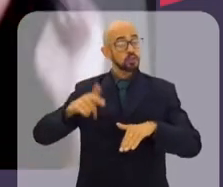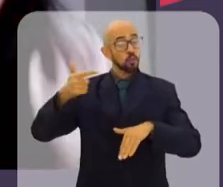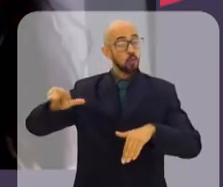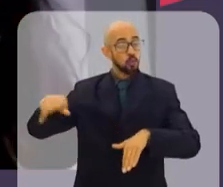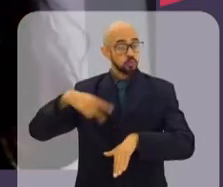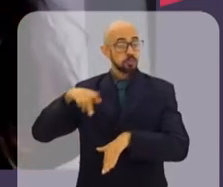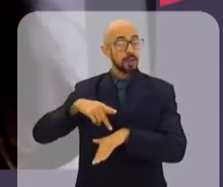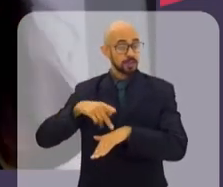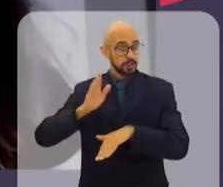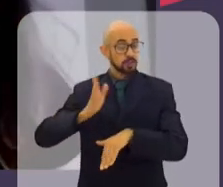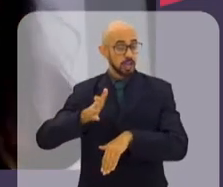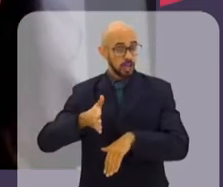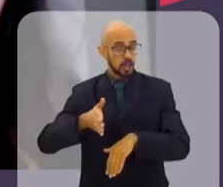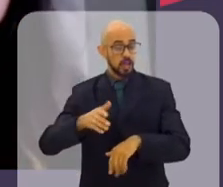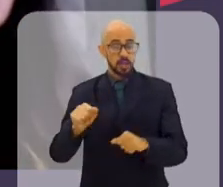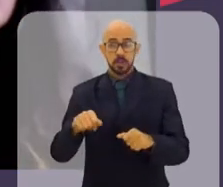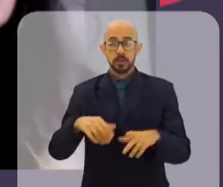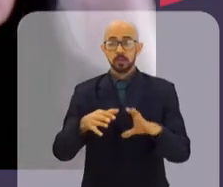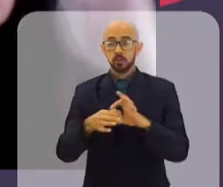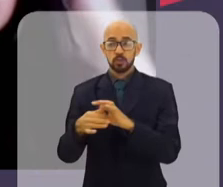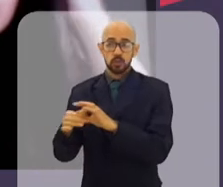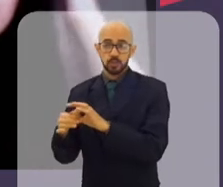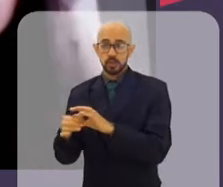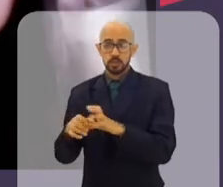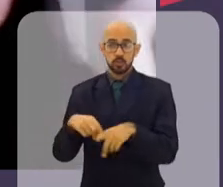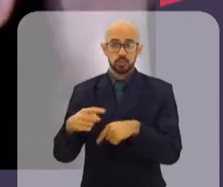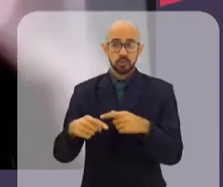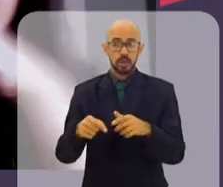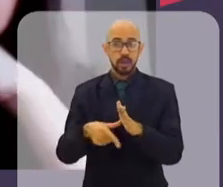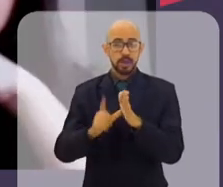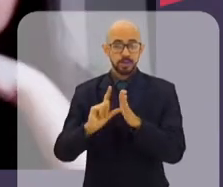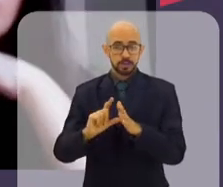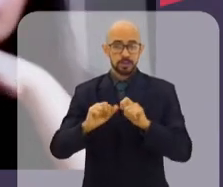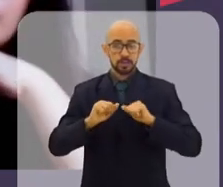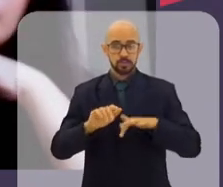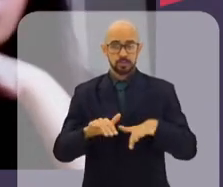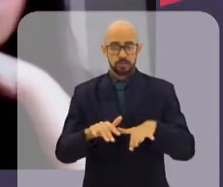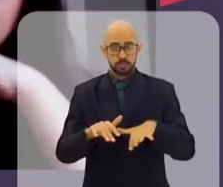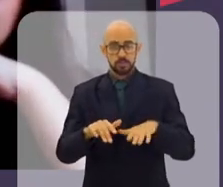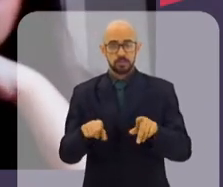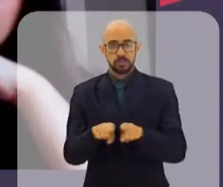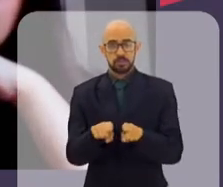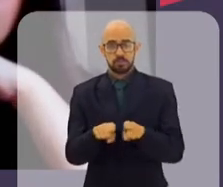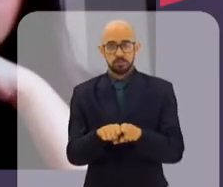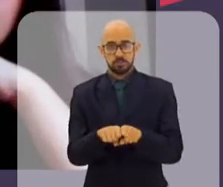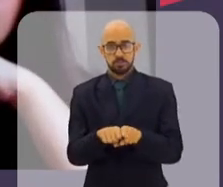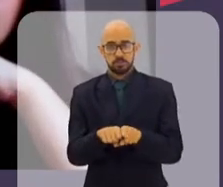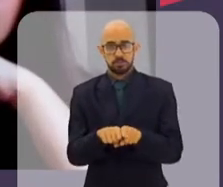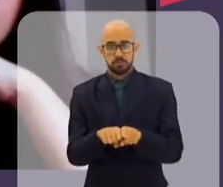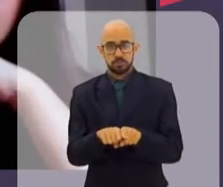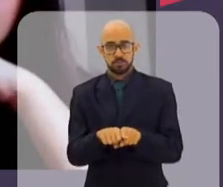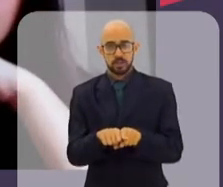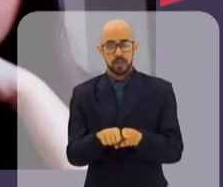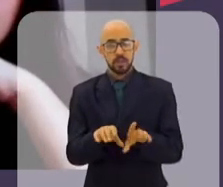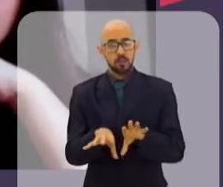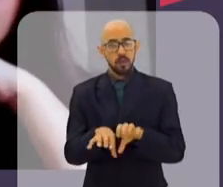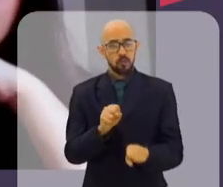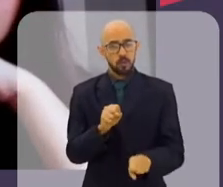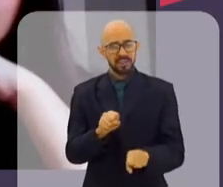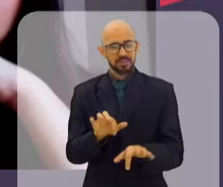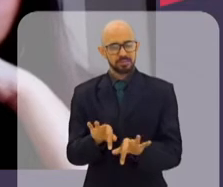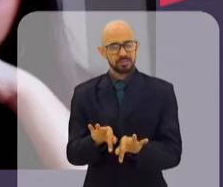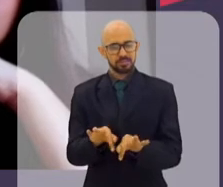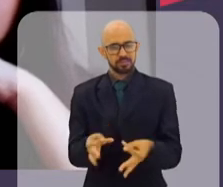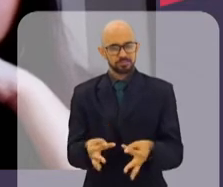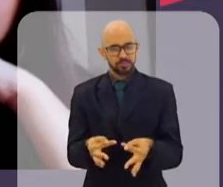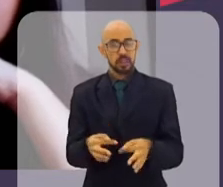estrangeiras. Cenários que antes da cota a gente não via. A gente conseguiu formar, ainda que modesto,